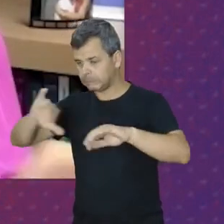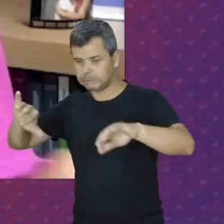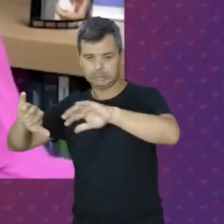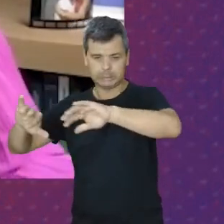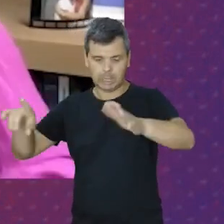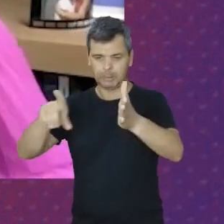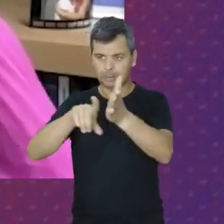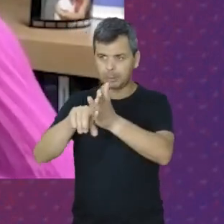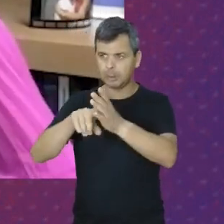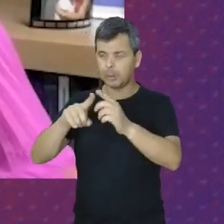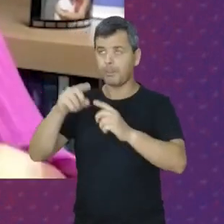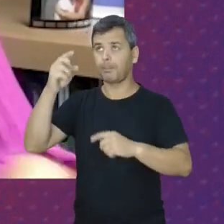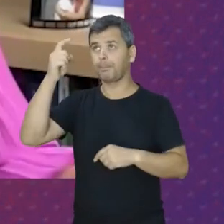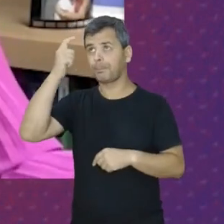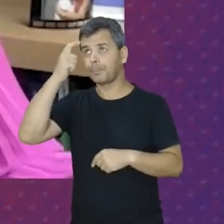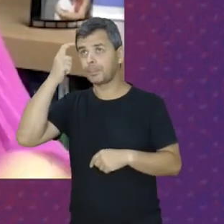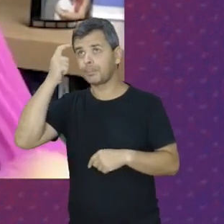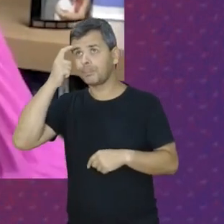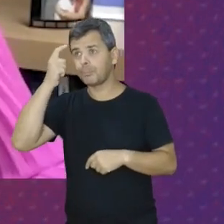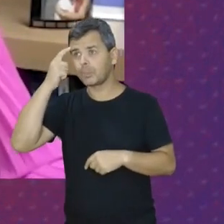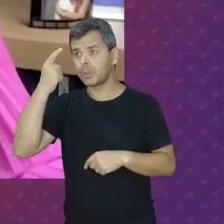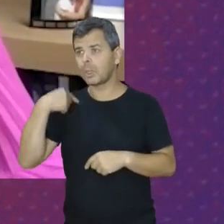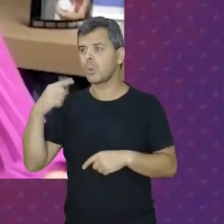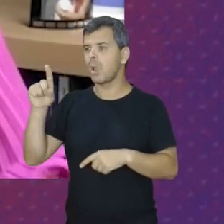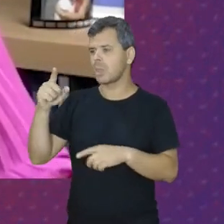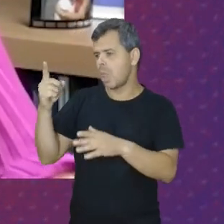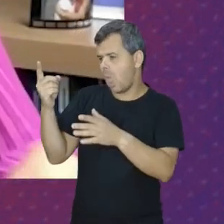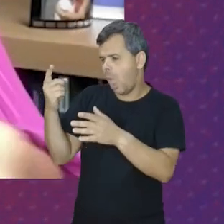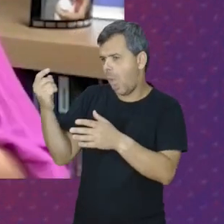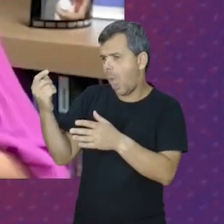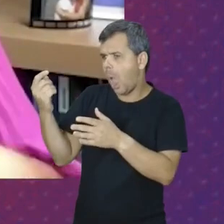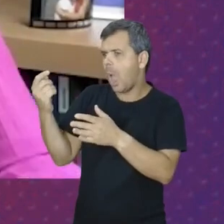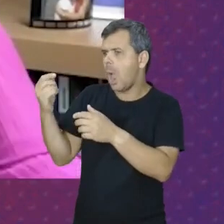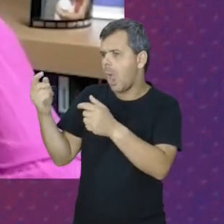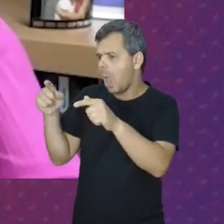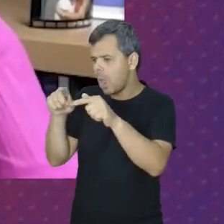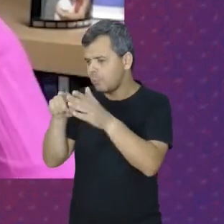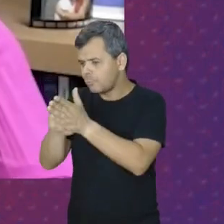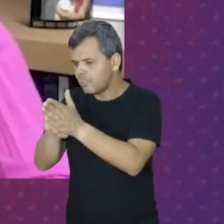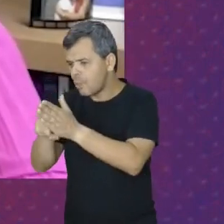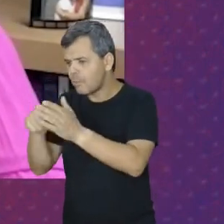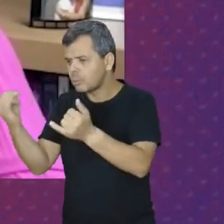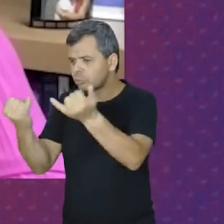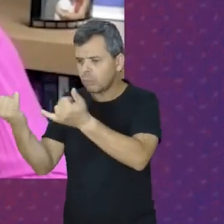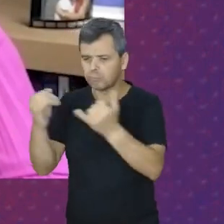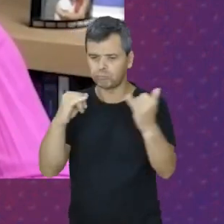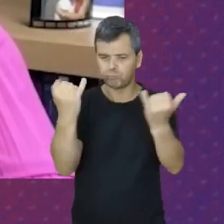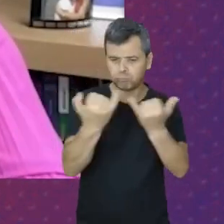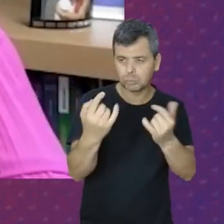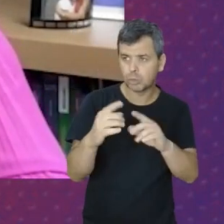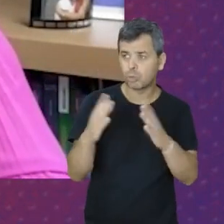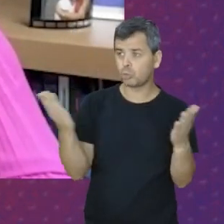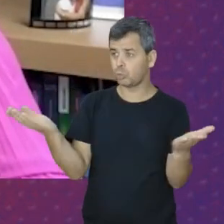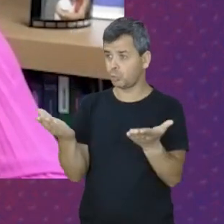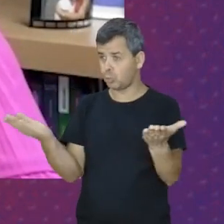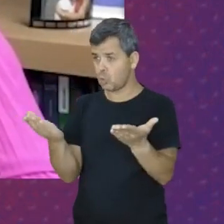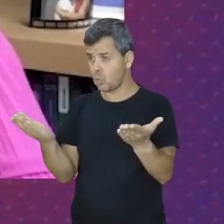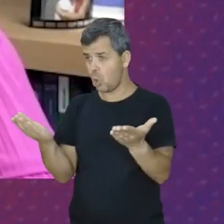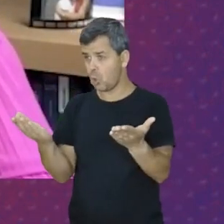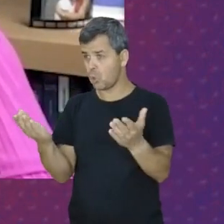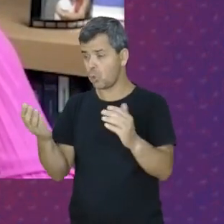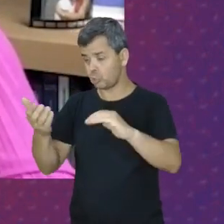separadamente, para a gente ir pensando cada dado desse. Não é possível que hoje, no